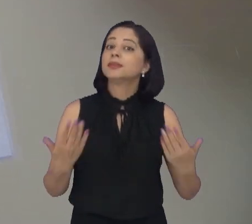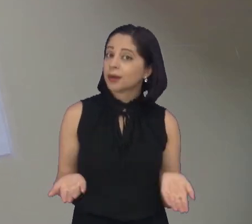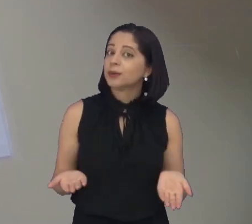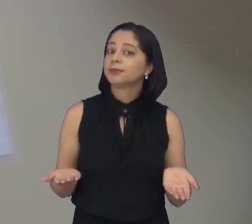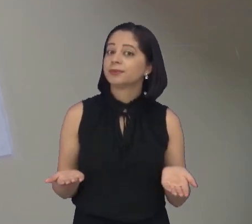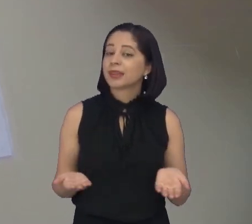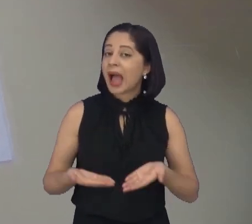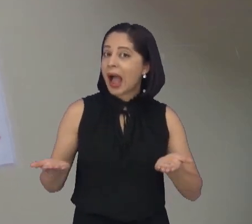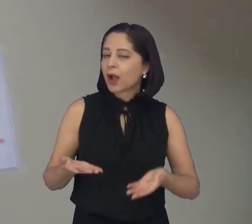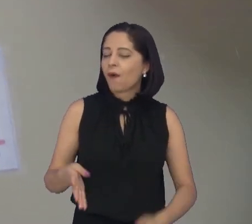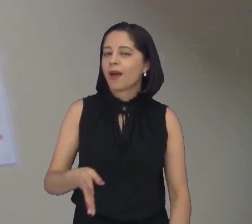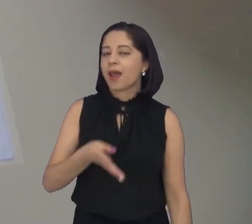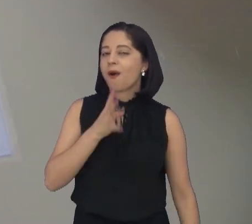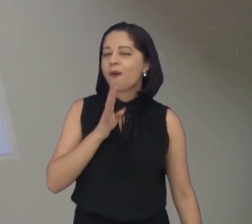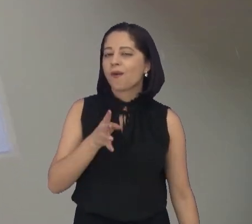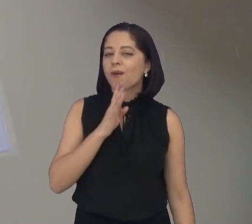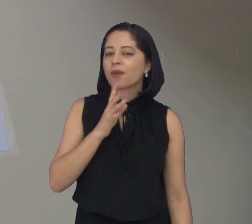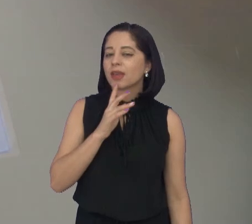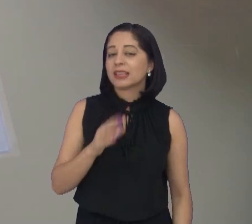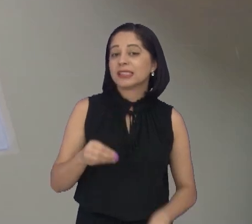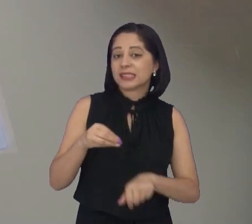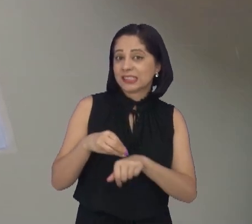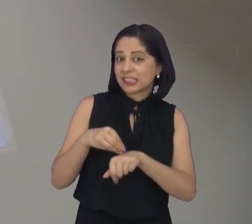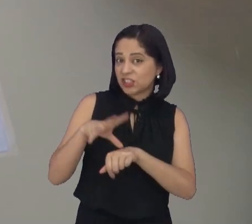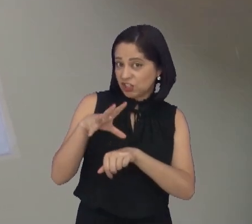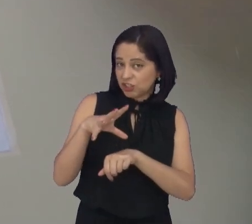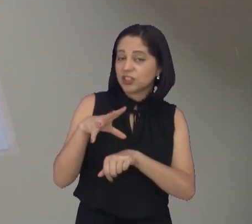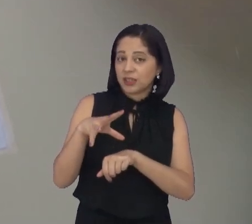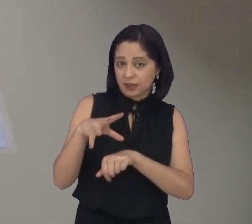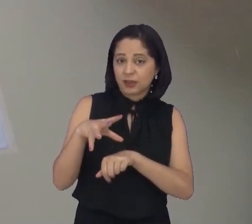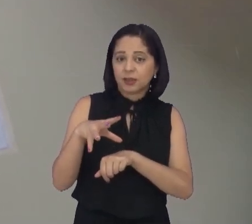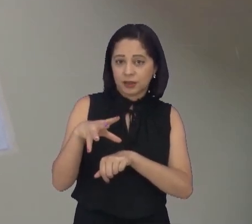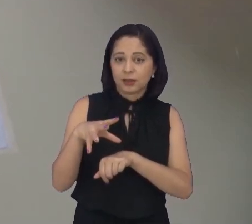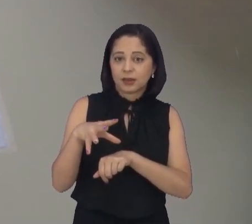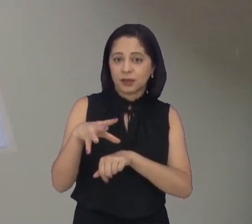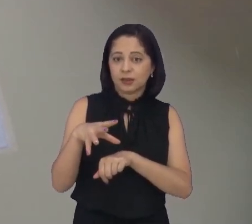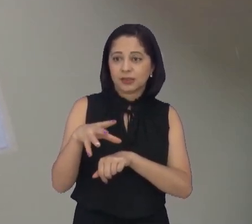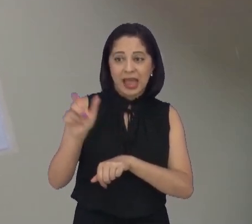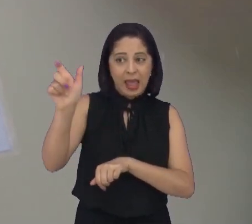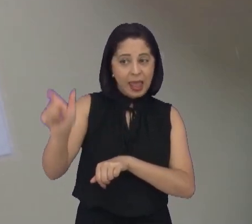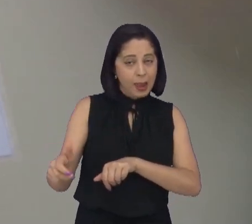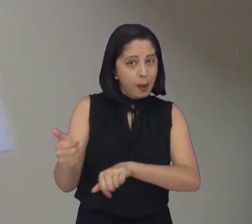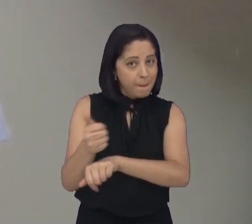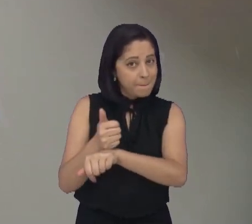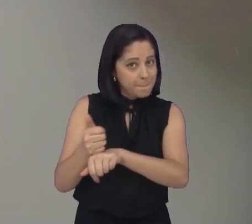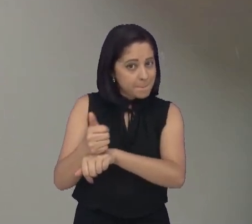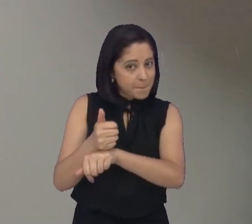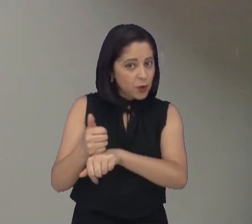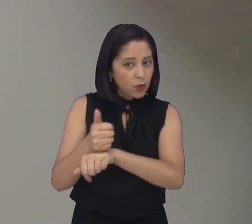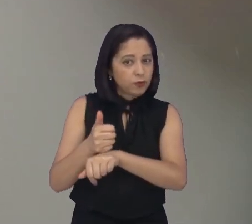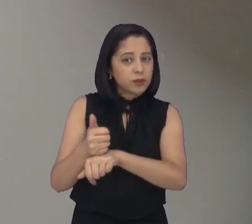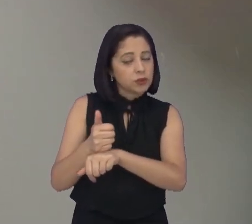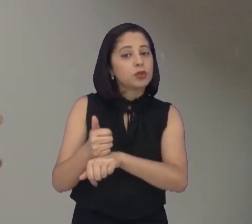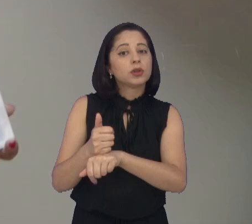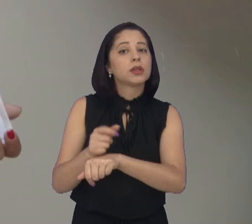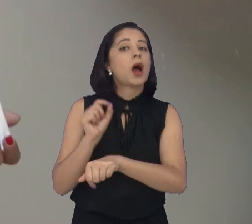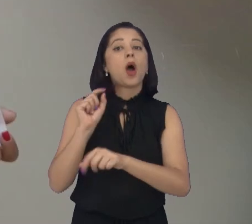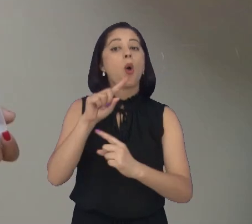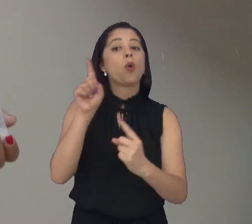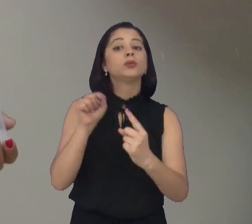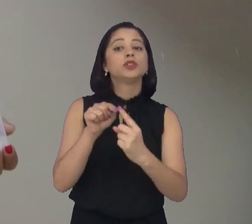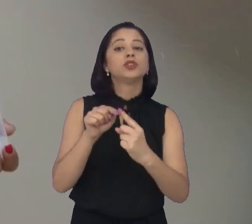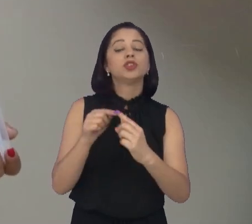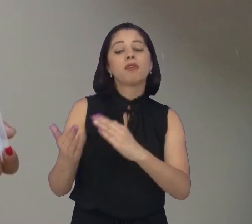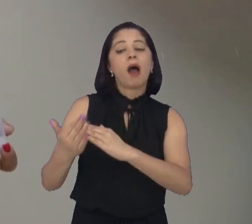agora a gente vai conferir algumas dicas com uma profissional que é dedicada a